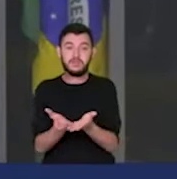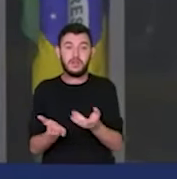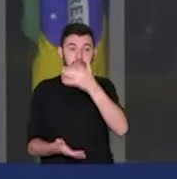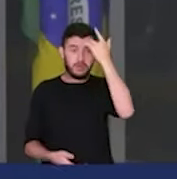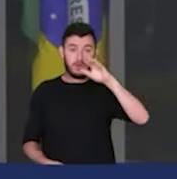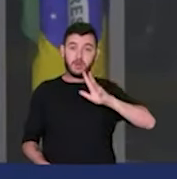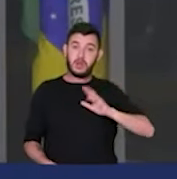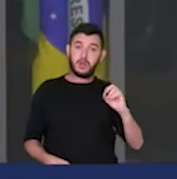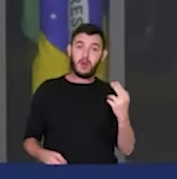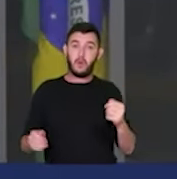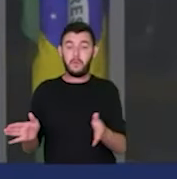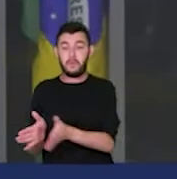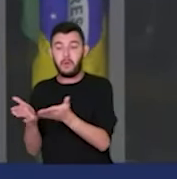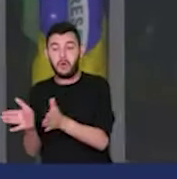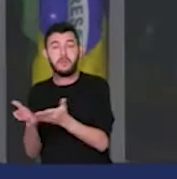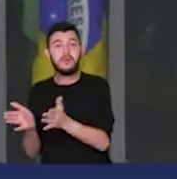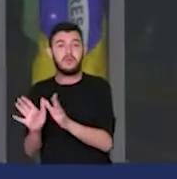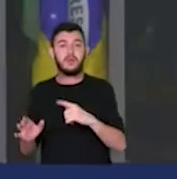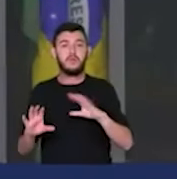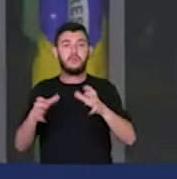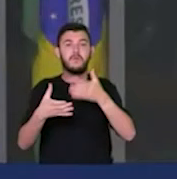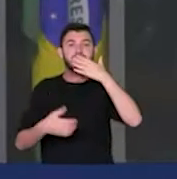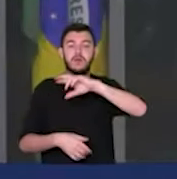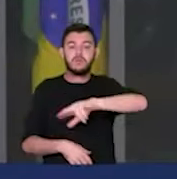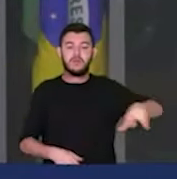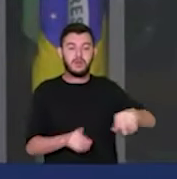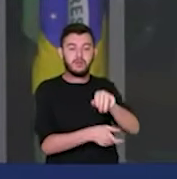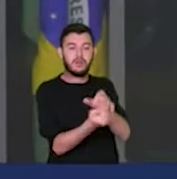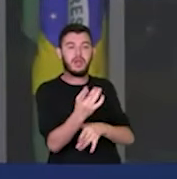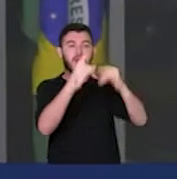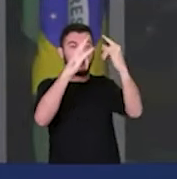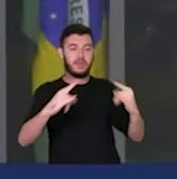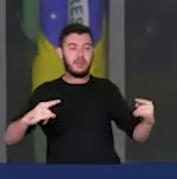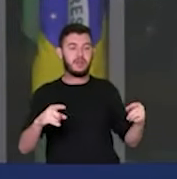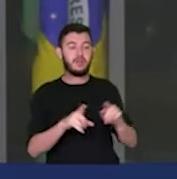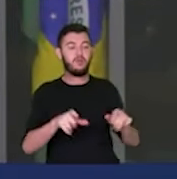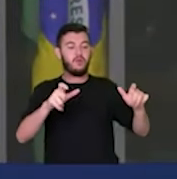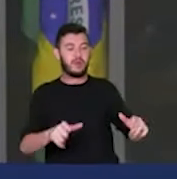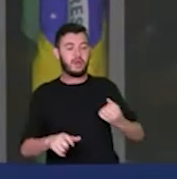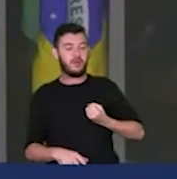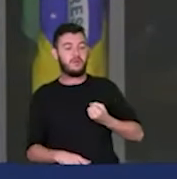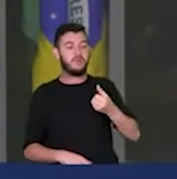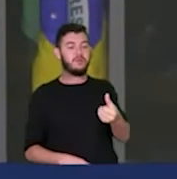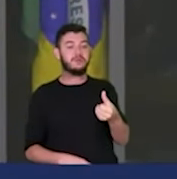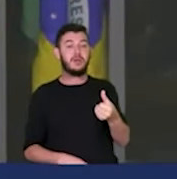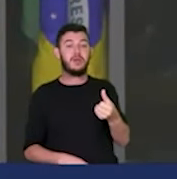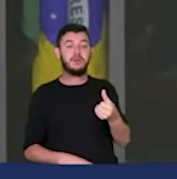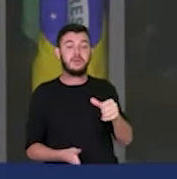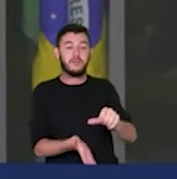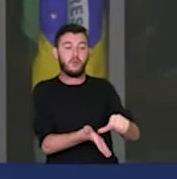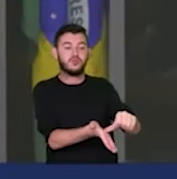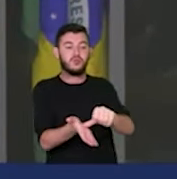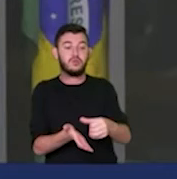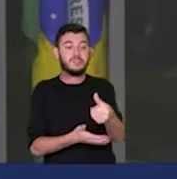pobre. E quando eu abri a minha primeira tenda, e foi a primeira tenda no posto 6 de Copacabana no ano de 2009, a primeira